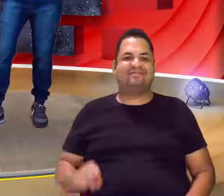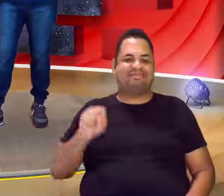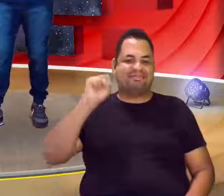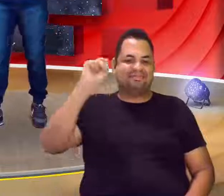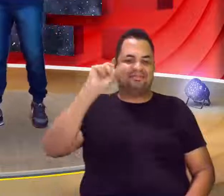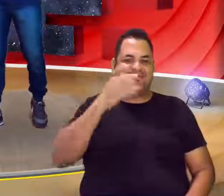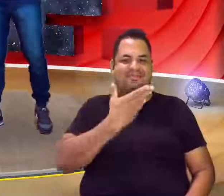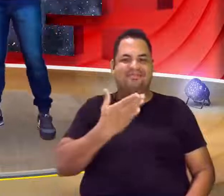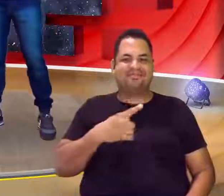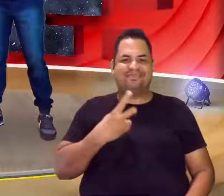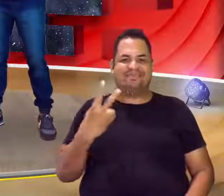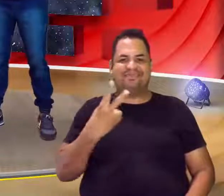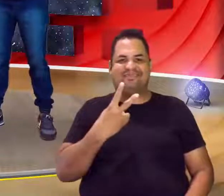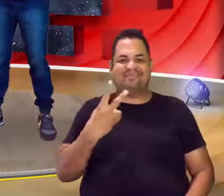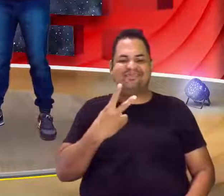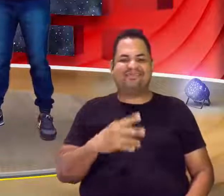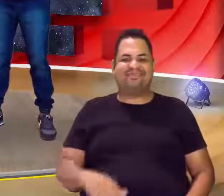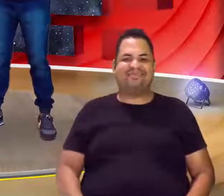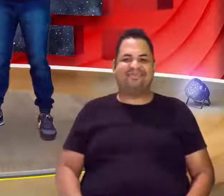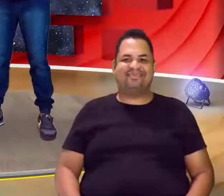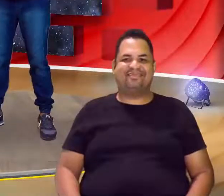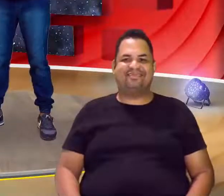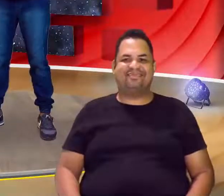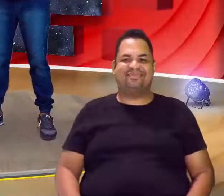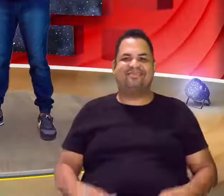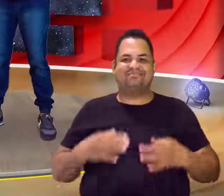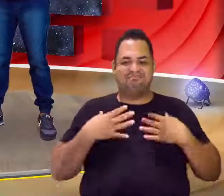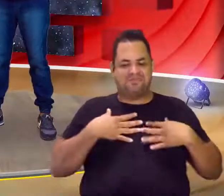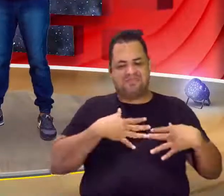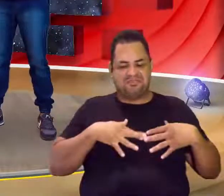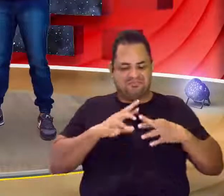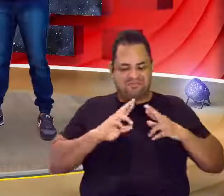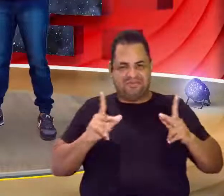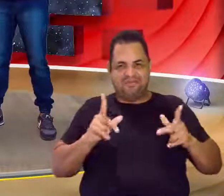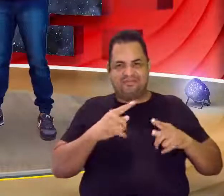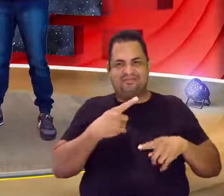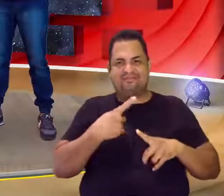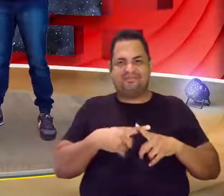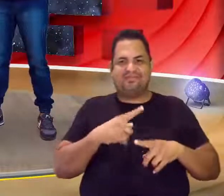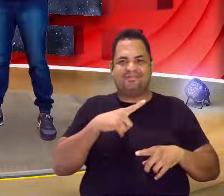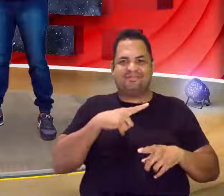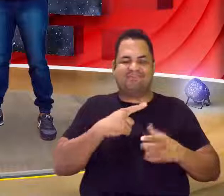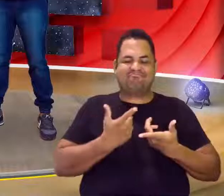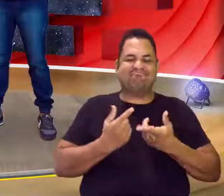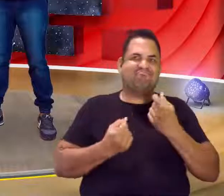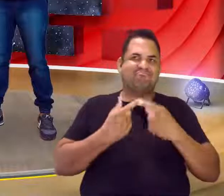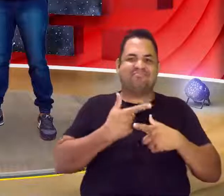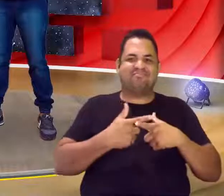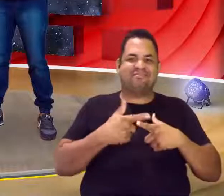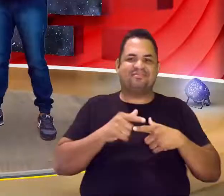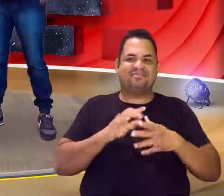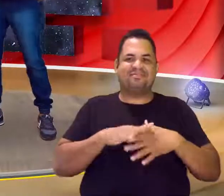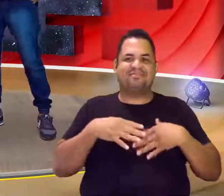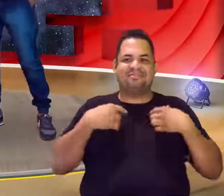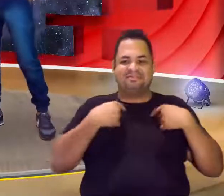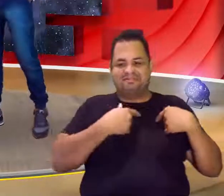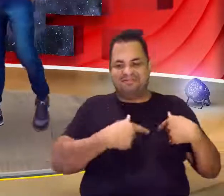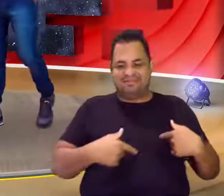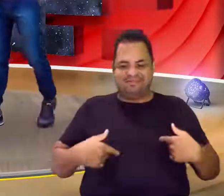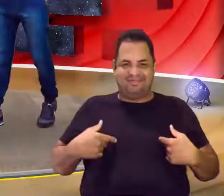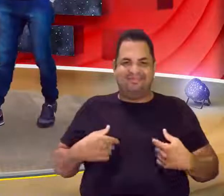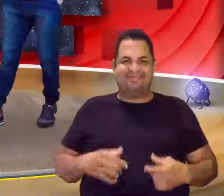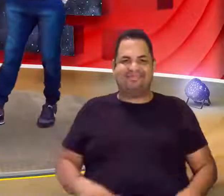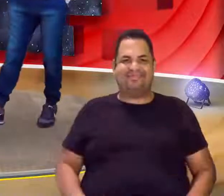toda aula de Enem a gente vem de super-herói? O meu tá meio disfarçado, tá? É porque eu tenho algum problema com o Batman, mas tá tranquilo. Você